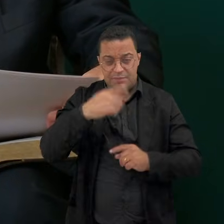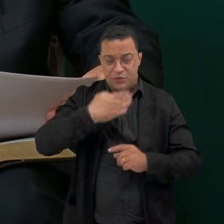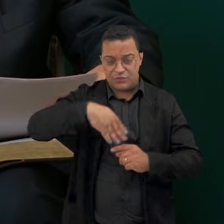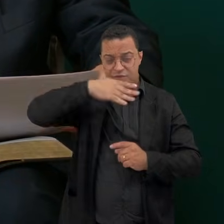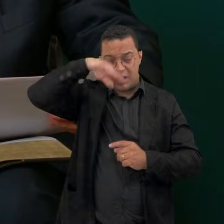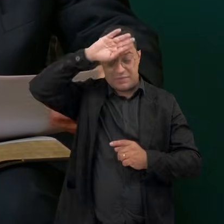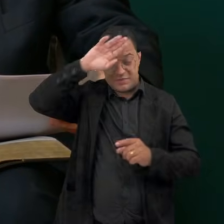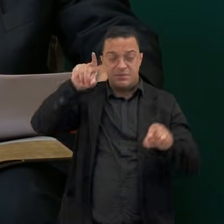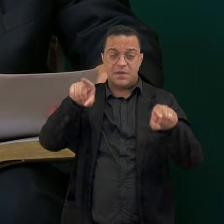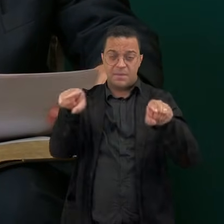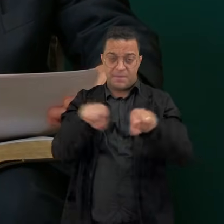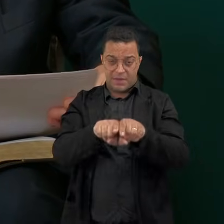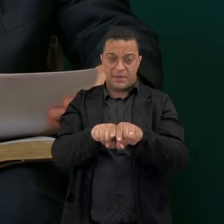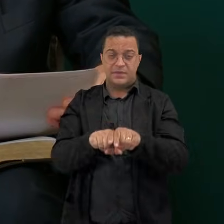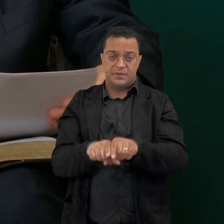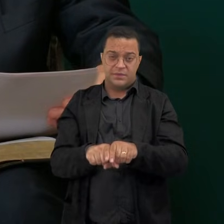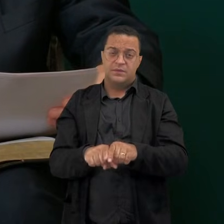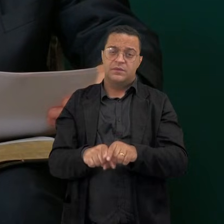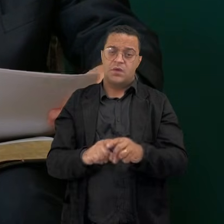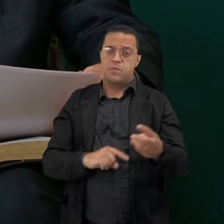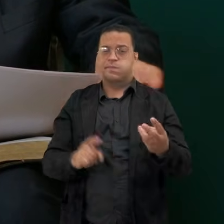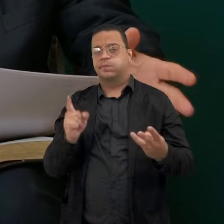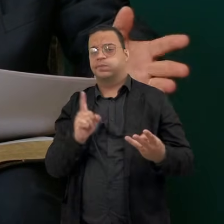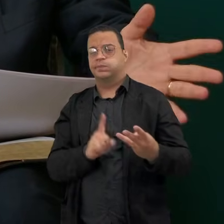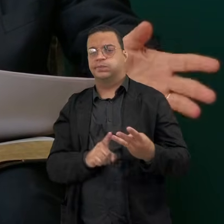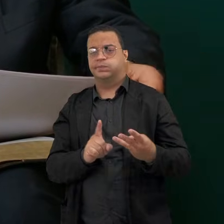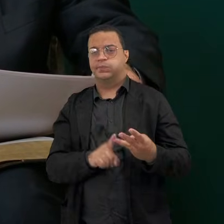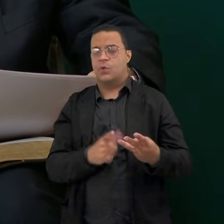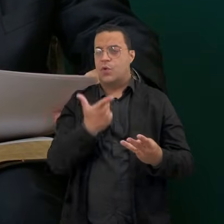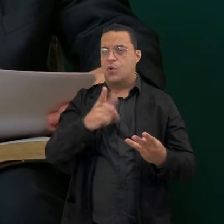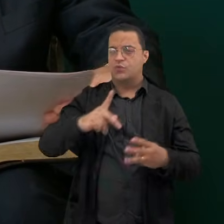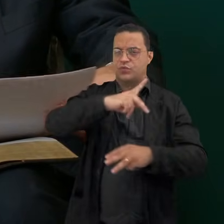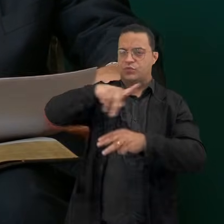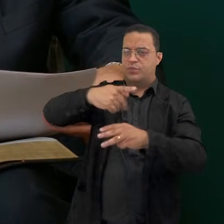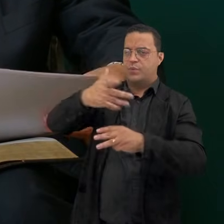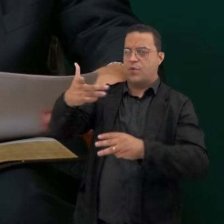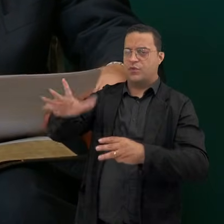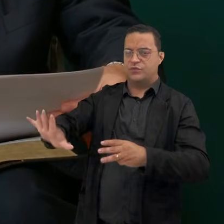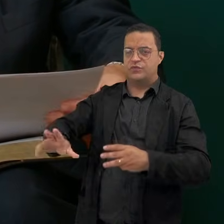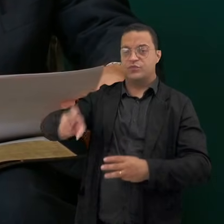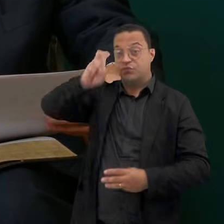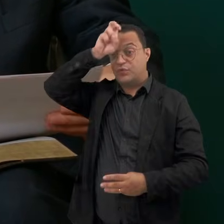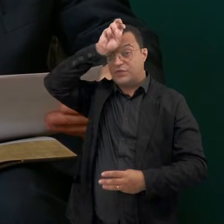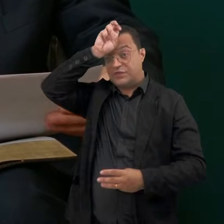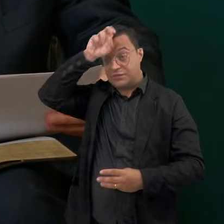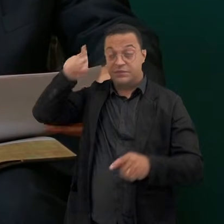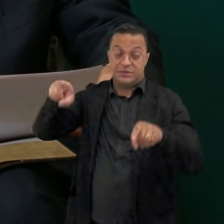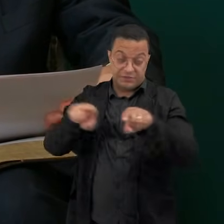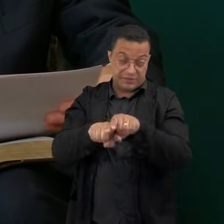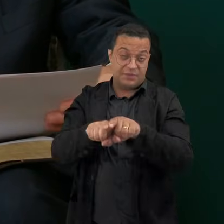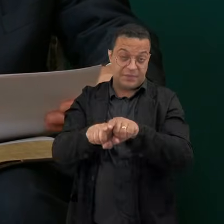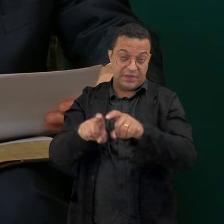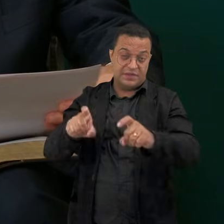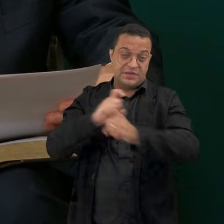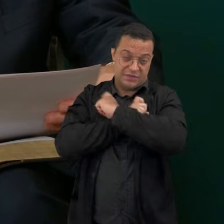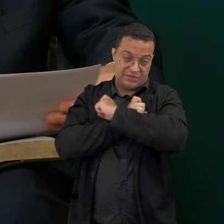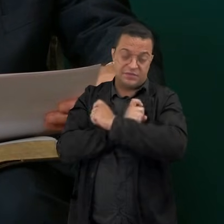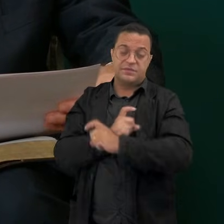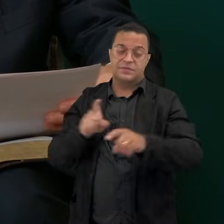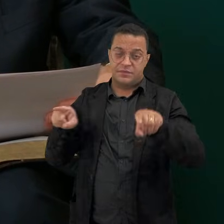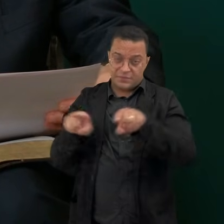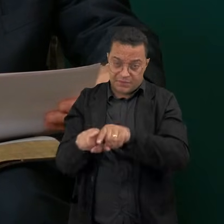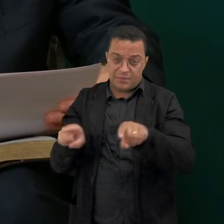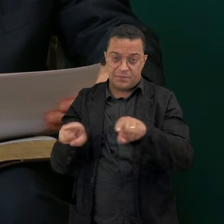tempo também, os mamelucos lá do Egito. É interessante que o Império